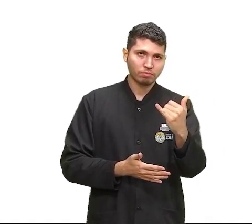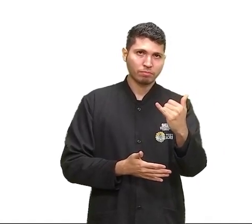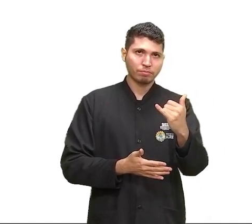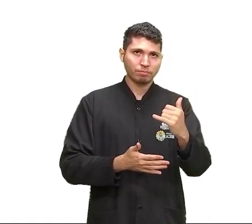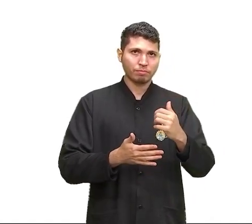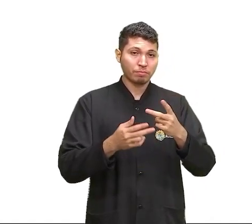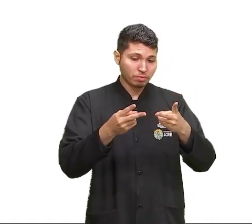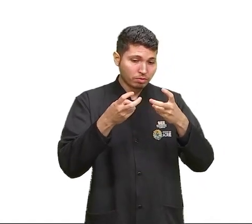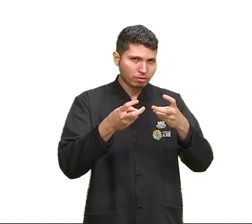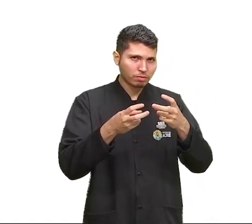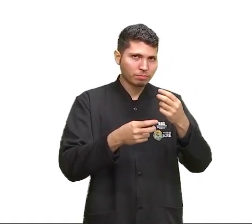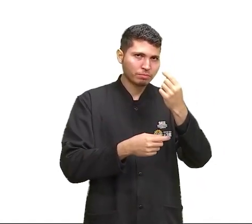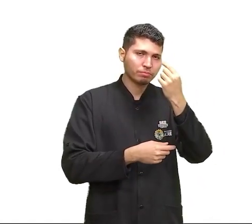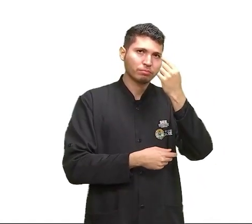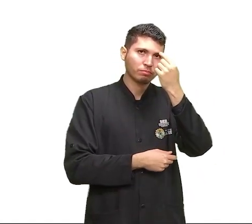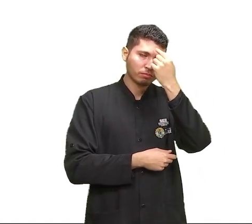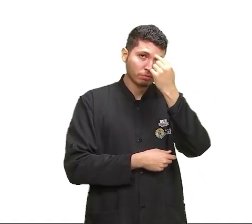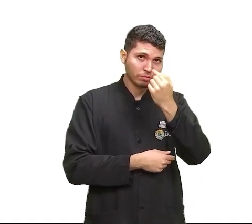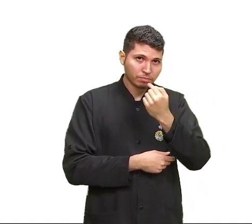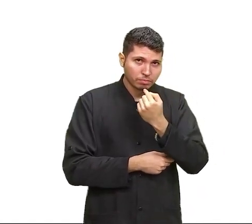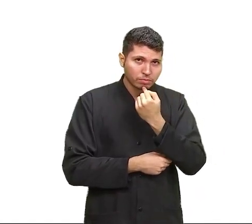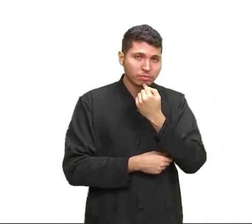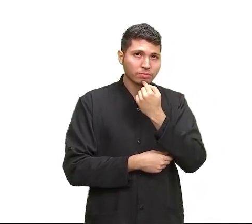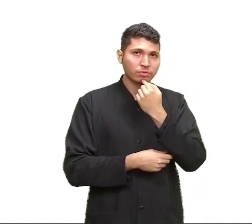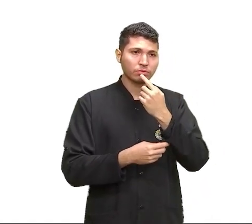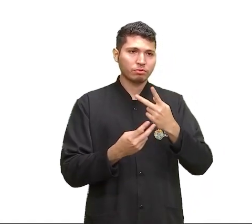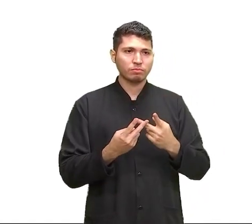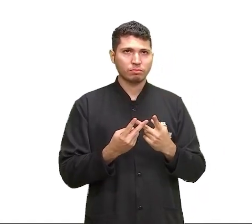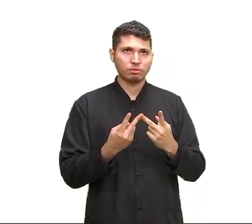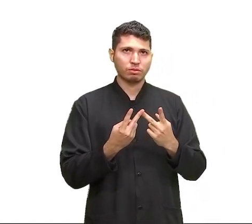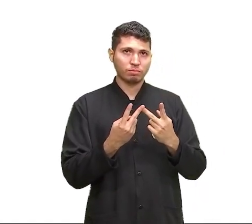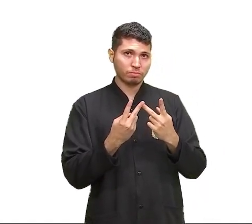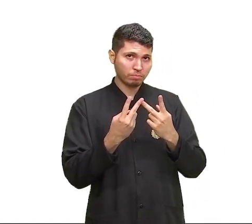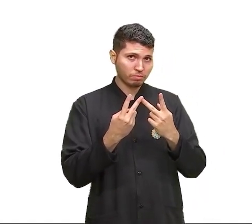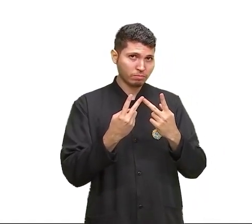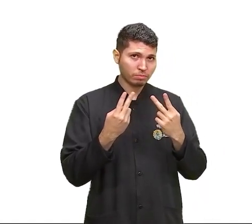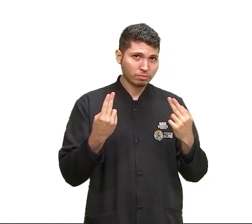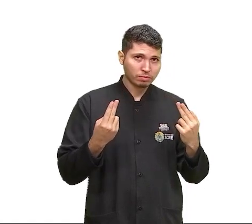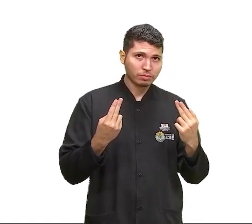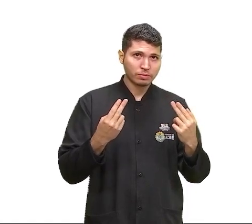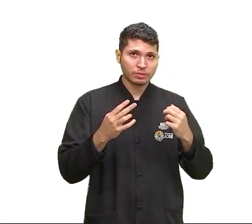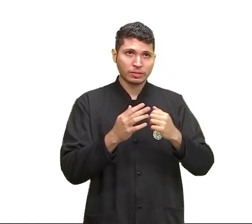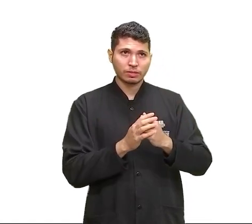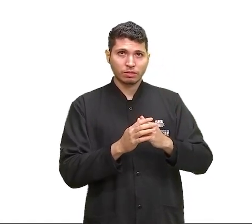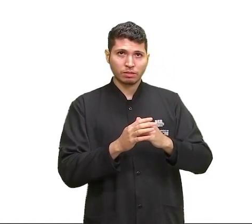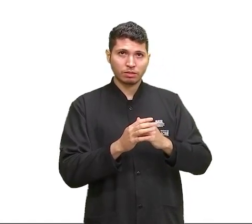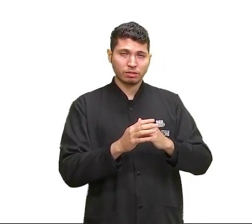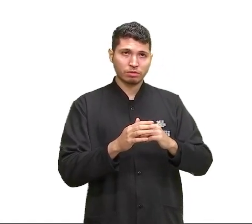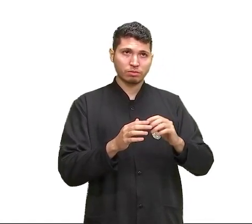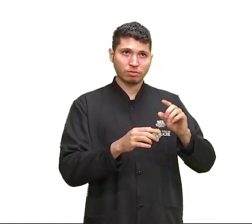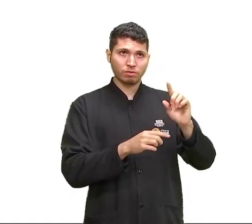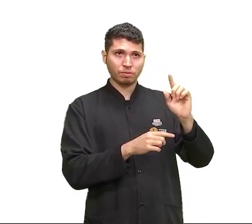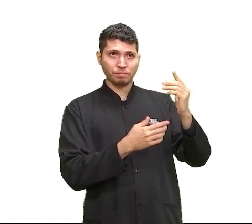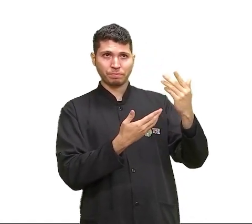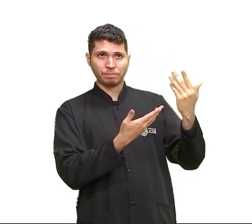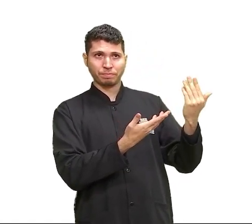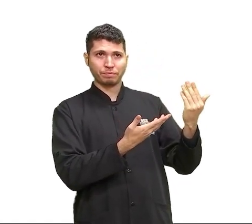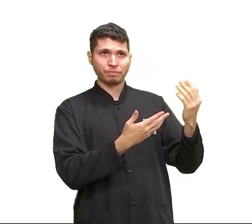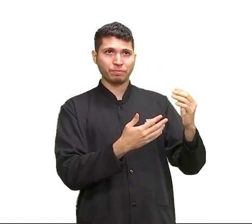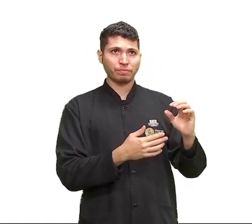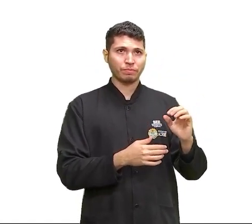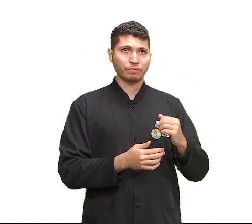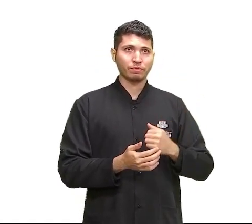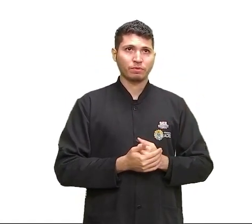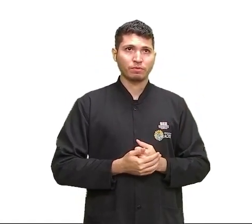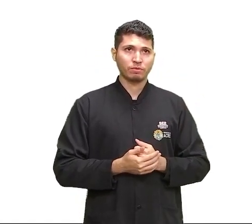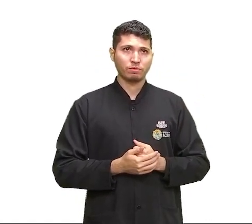gente tem um exemplo que é similar ao outro, e a gente vê que a tensão ela é dividida entre os resistores. Já o circuito